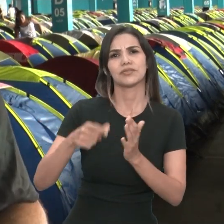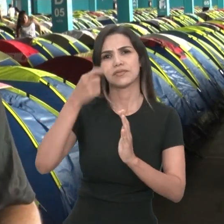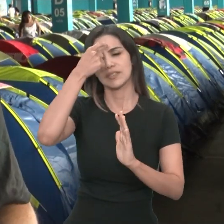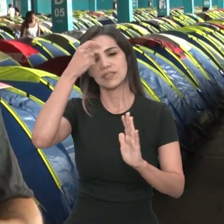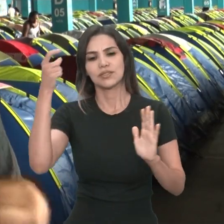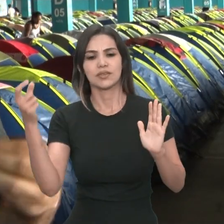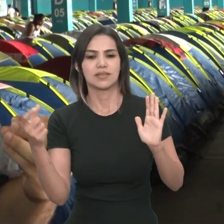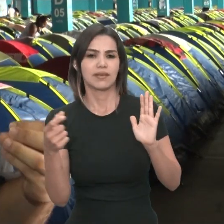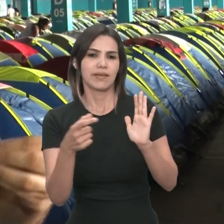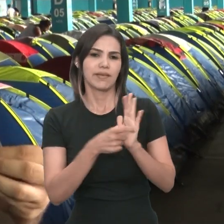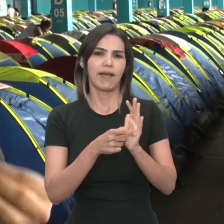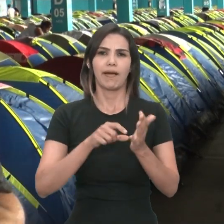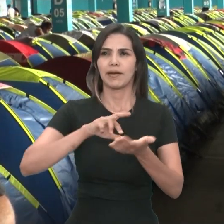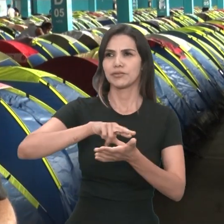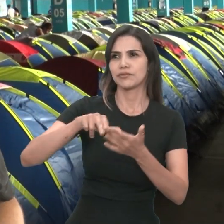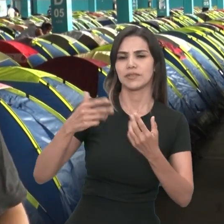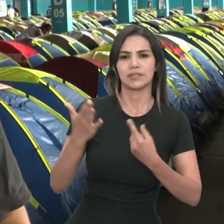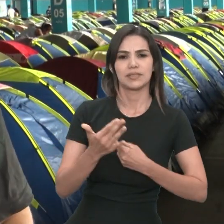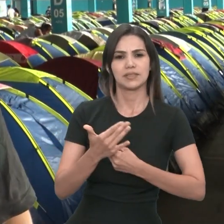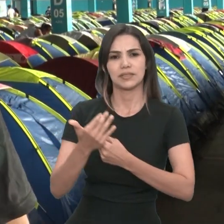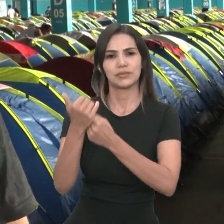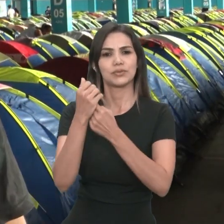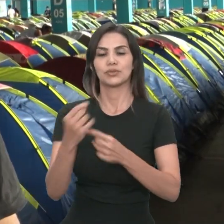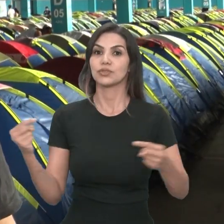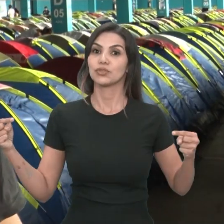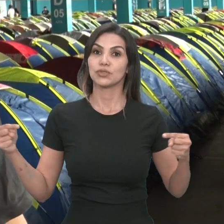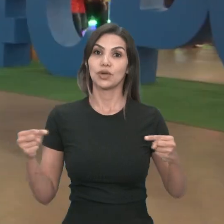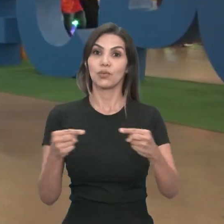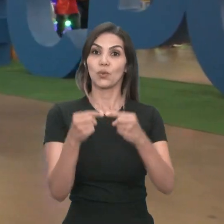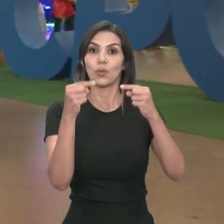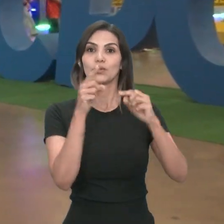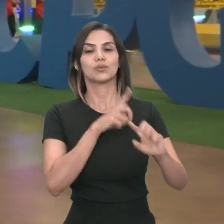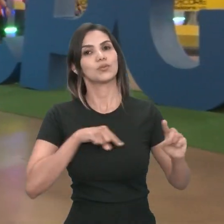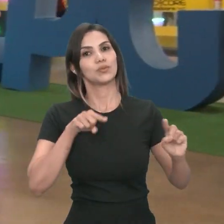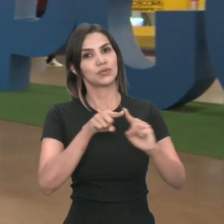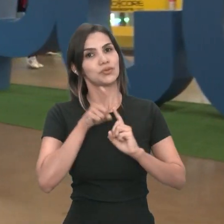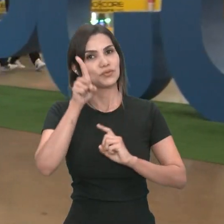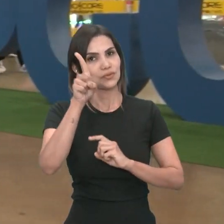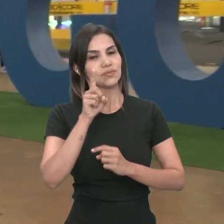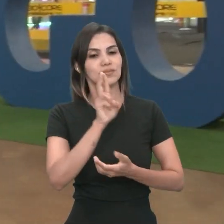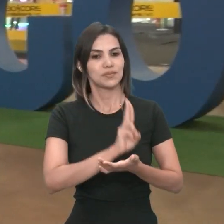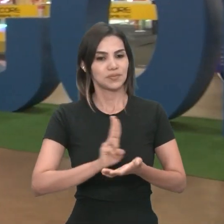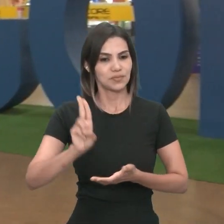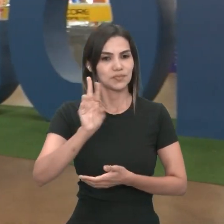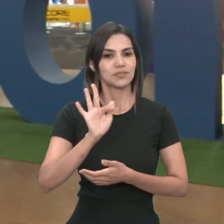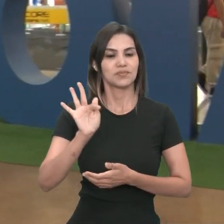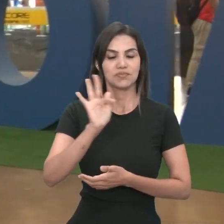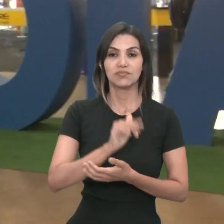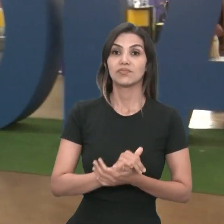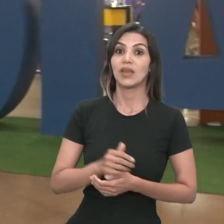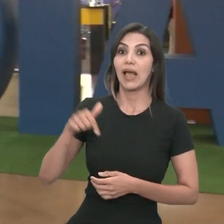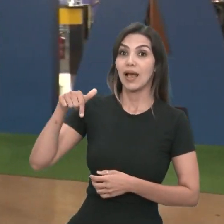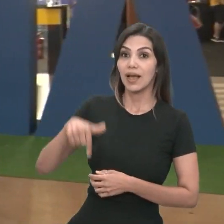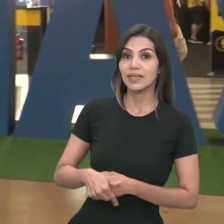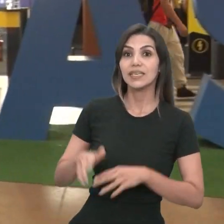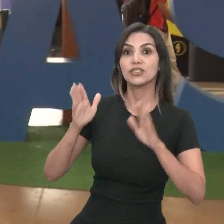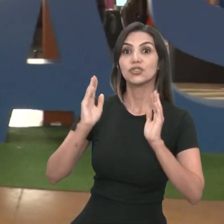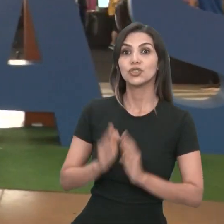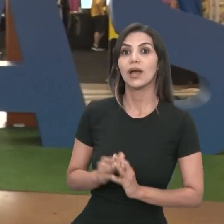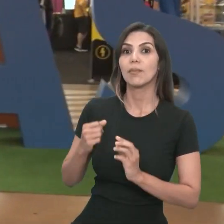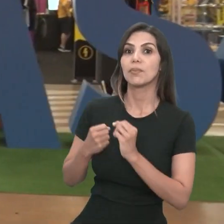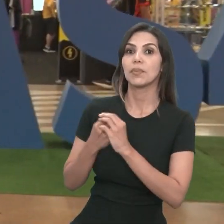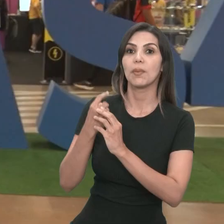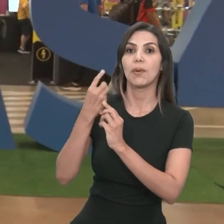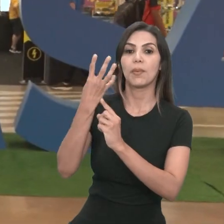na atualidade e combinou certinho com o nosso objetivo da faculdade. Essa foi a quarta vez que Goiânia recebeu a